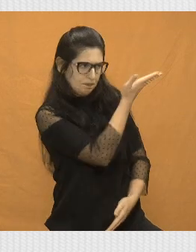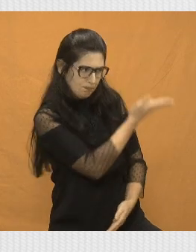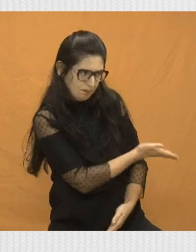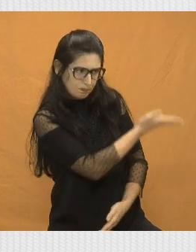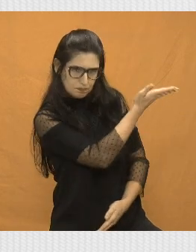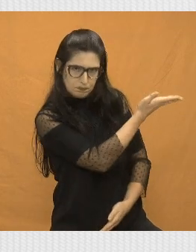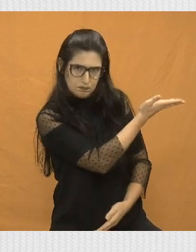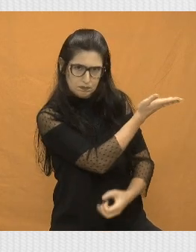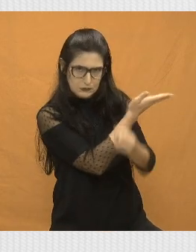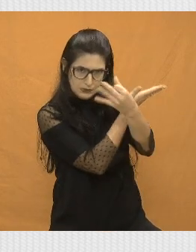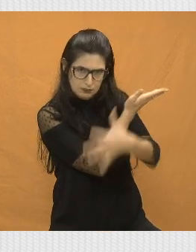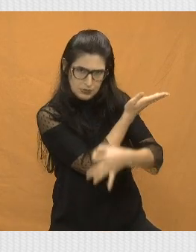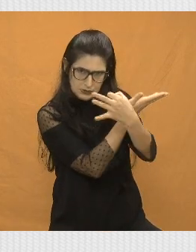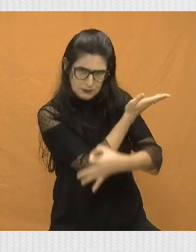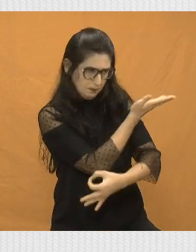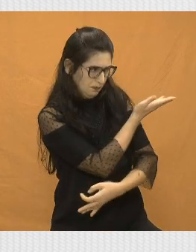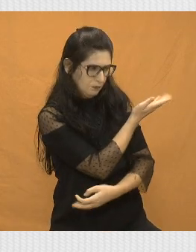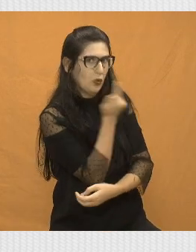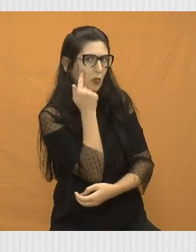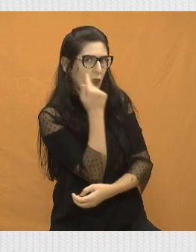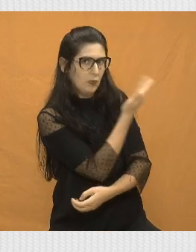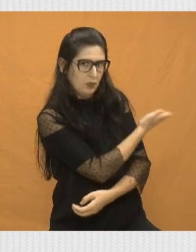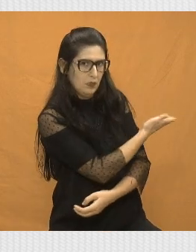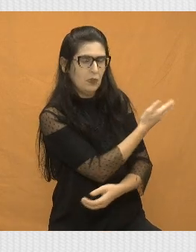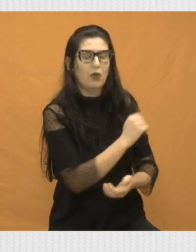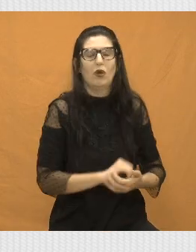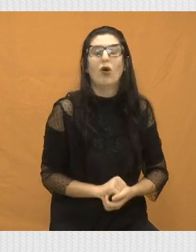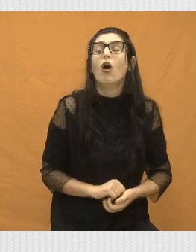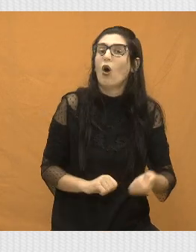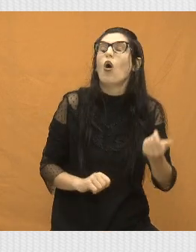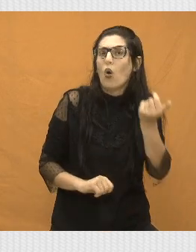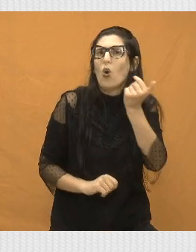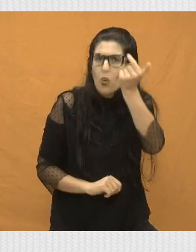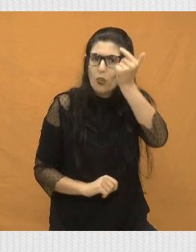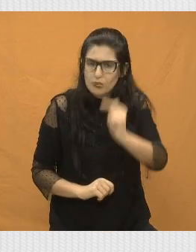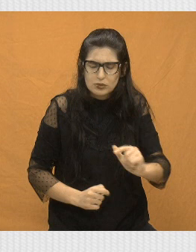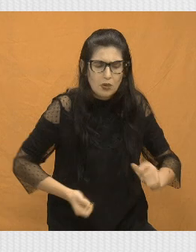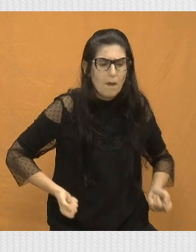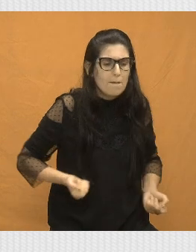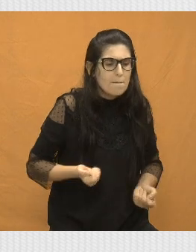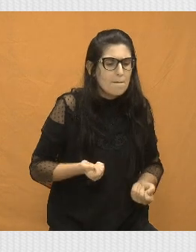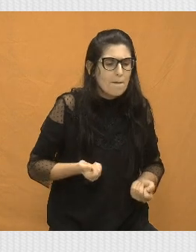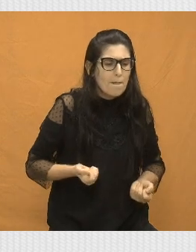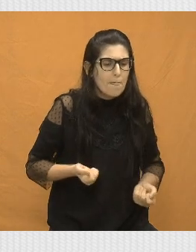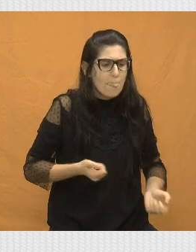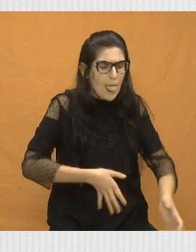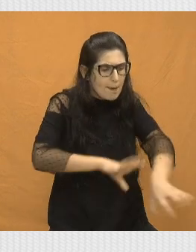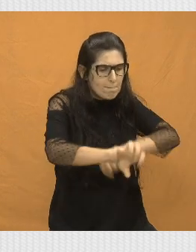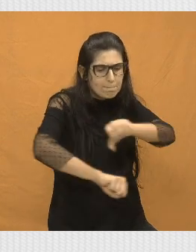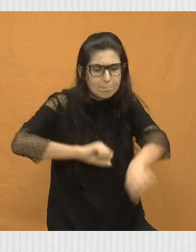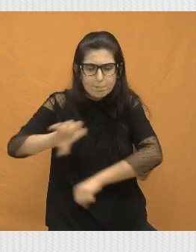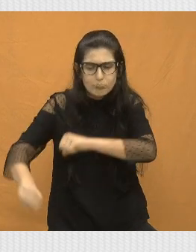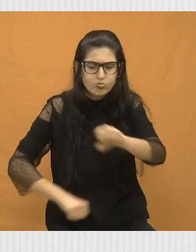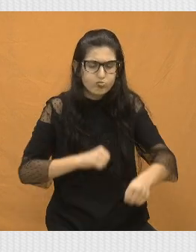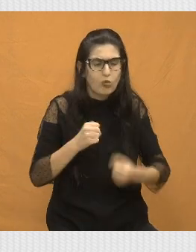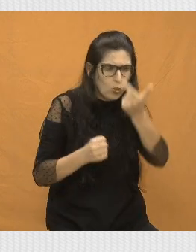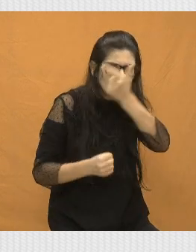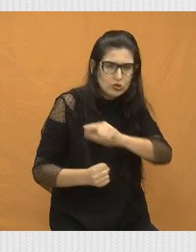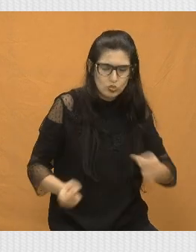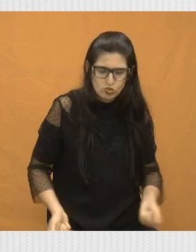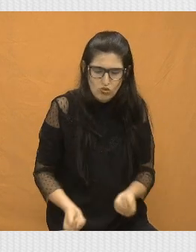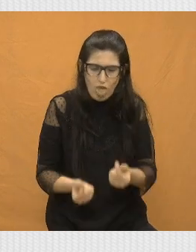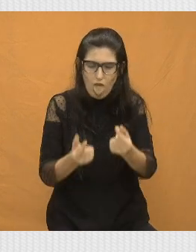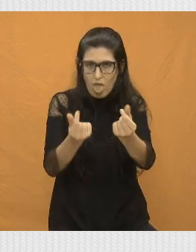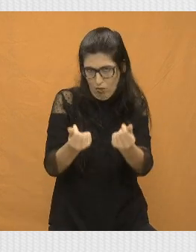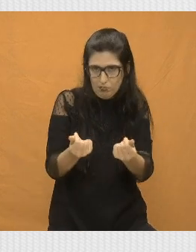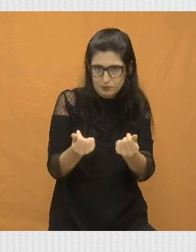Receitas de contribuições, nós podemos falar com referência